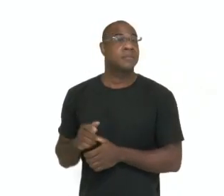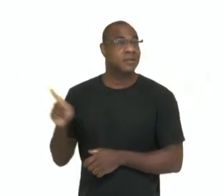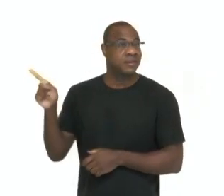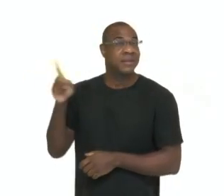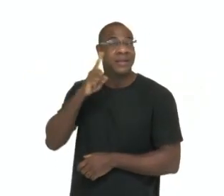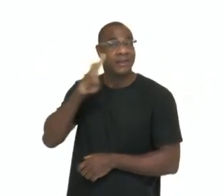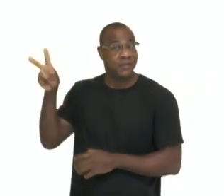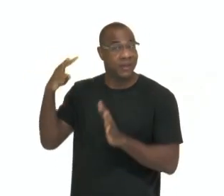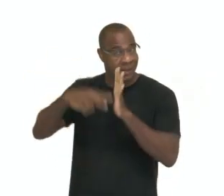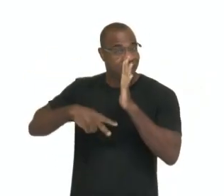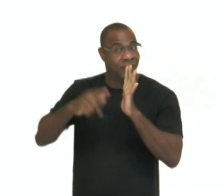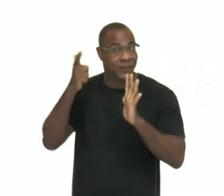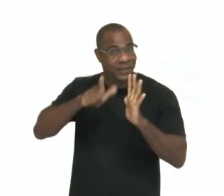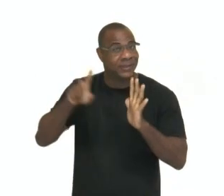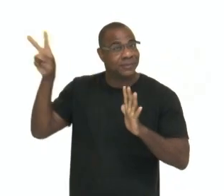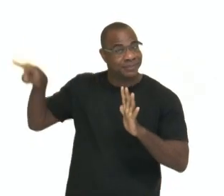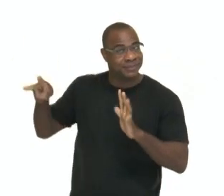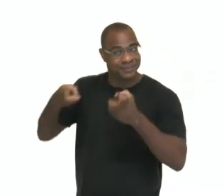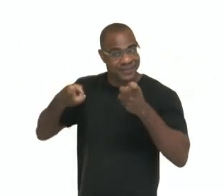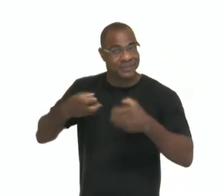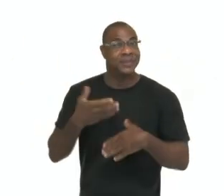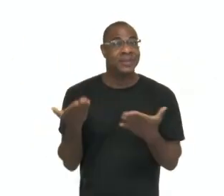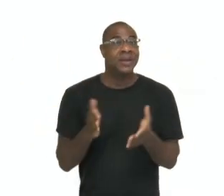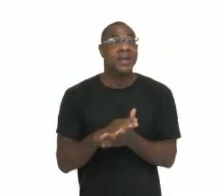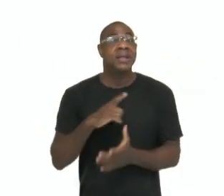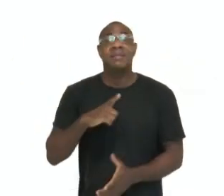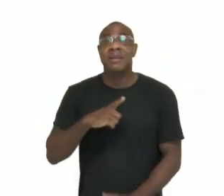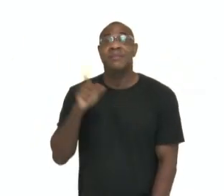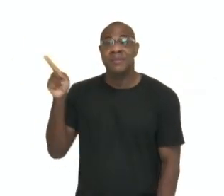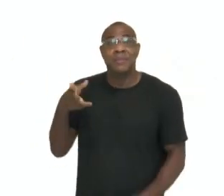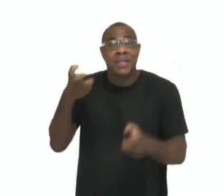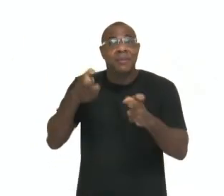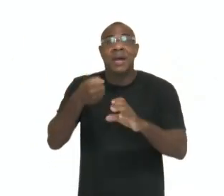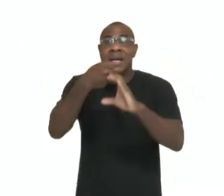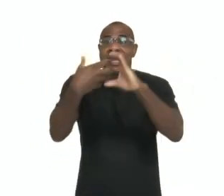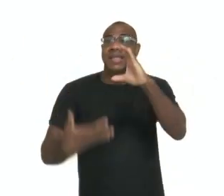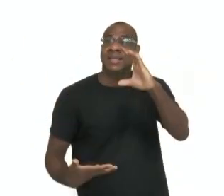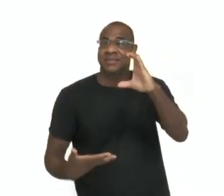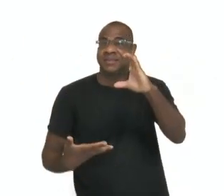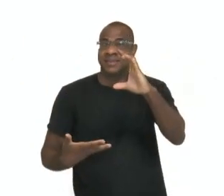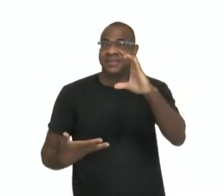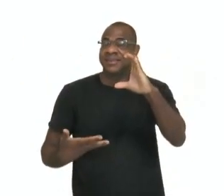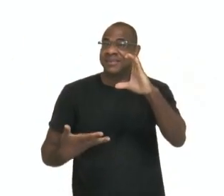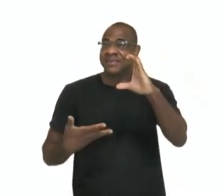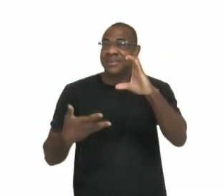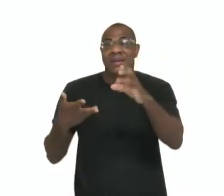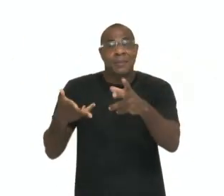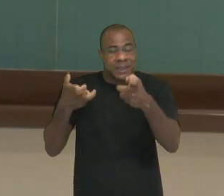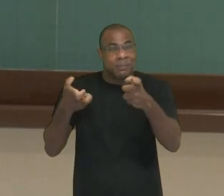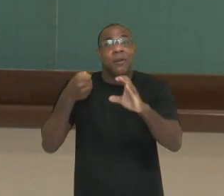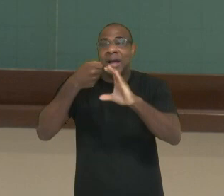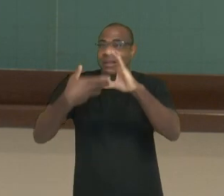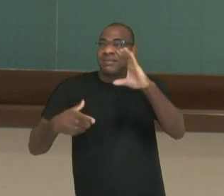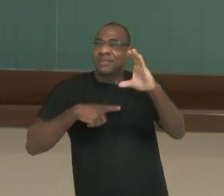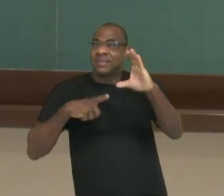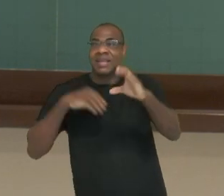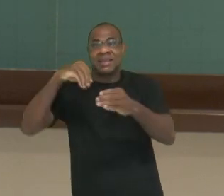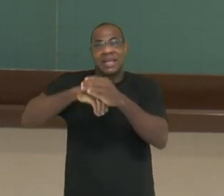primeira parte, nós já vemos aqui a característica, né, da intensidade, né,